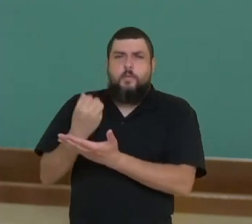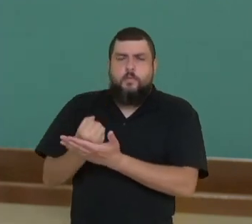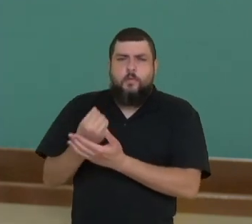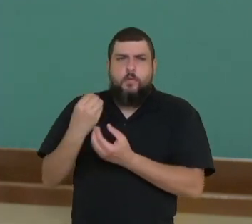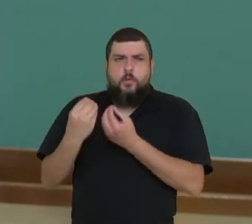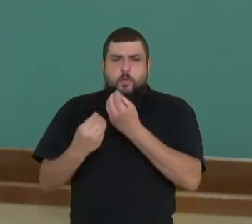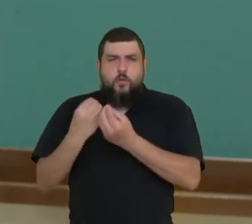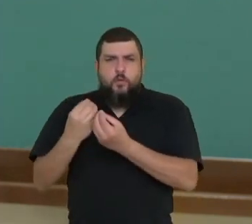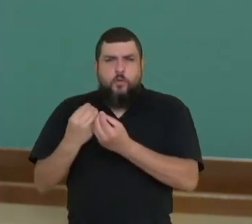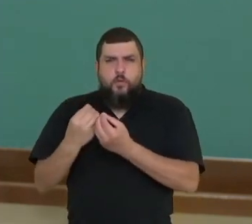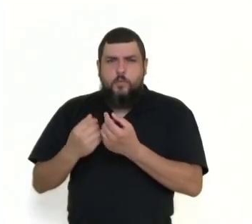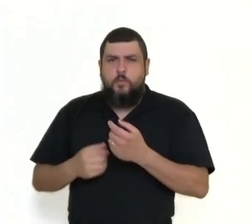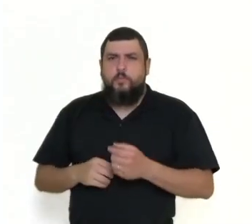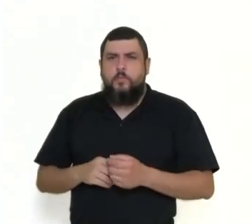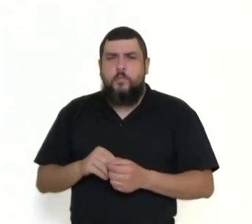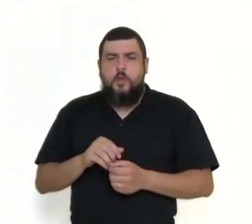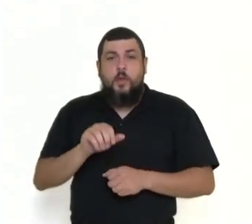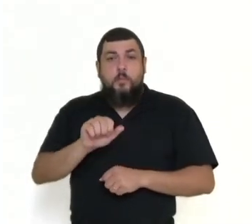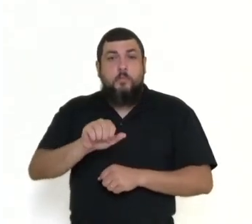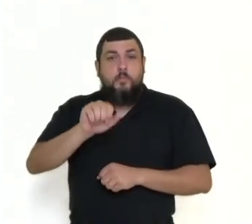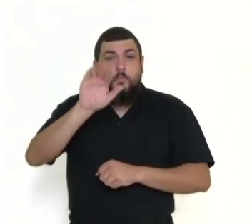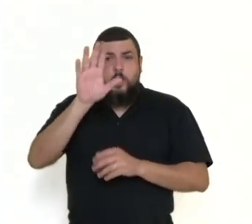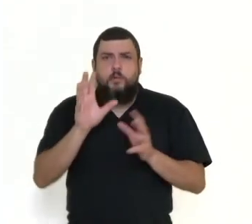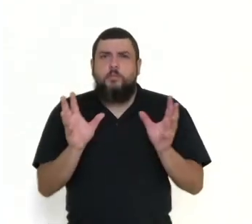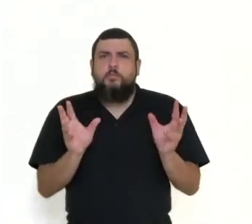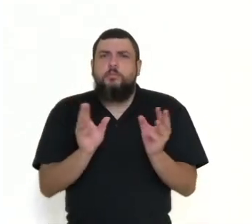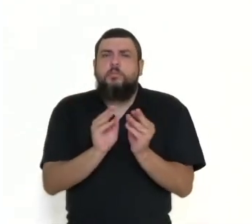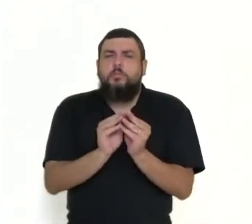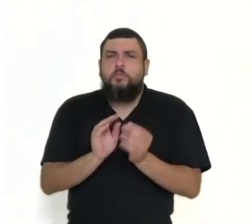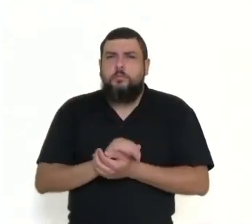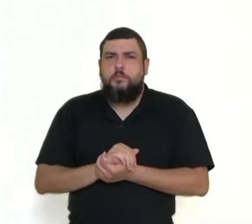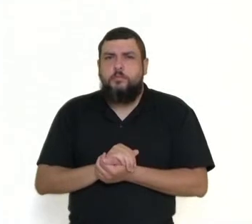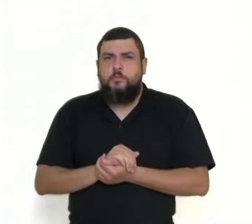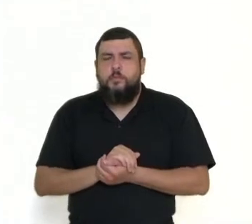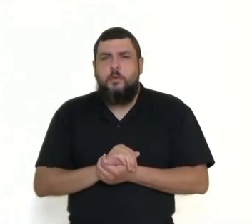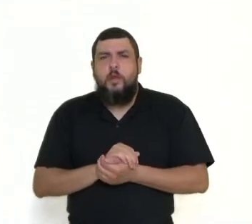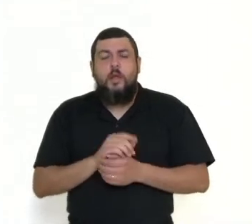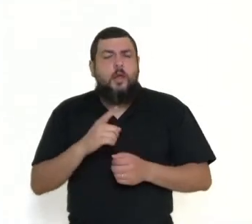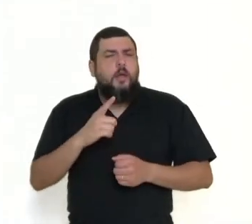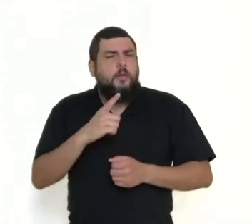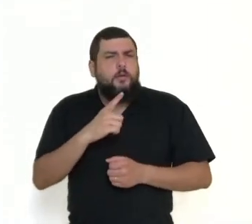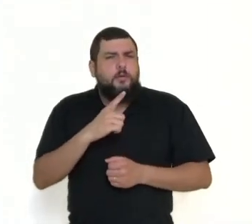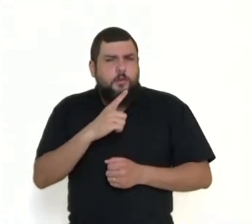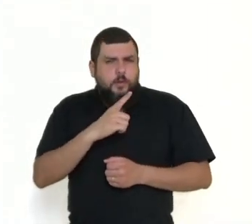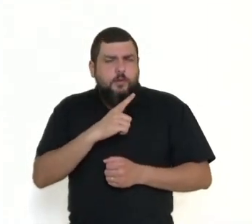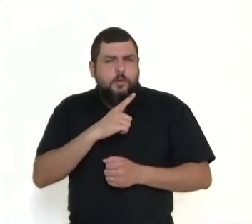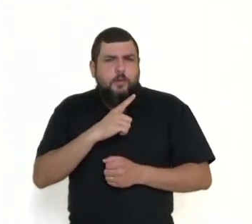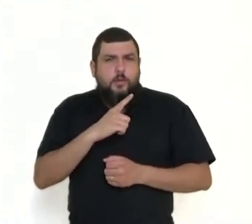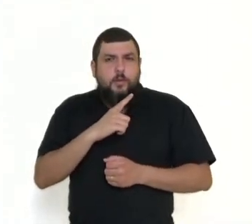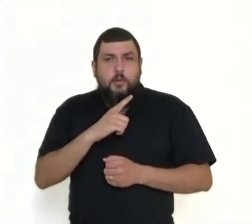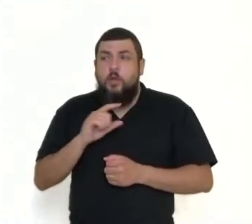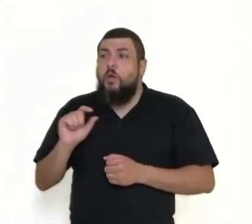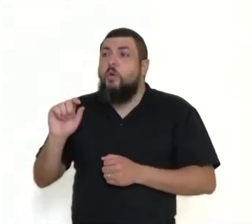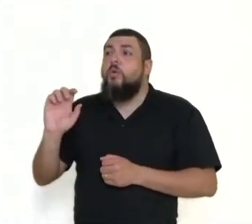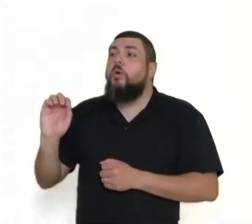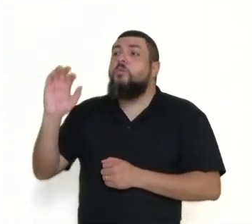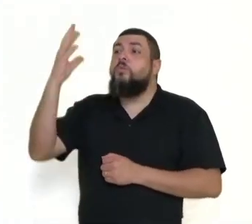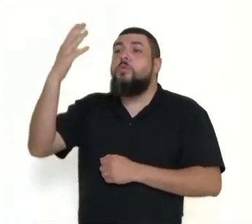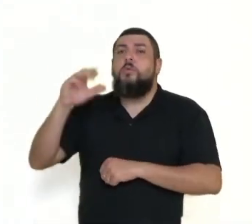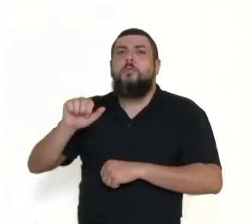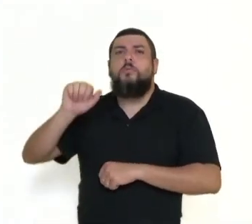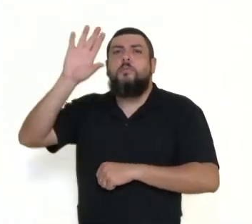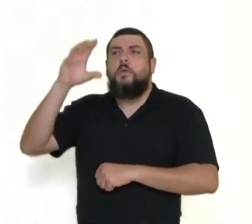uma biografia mais concisa, então você vai escrever concisamente, traz aspectos mais relevantes da vida de